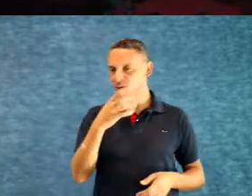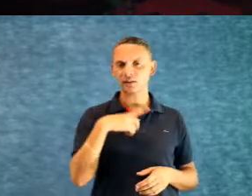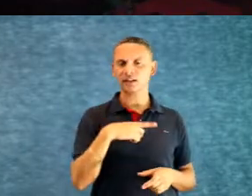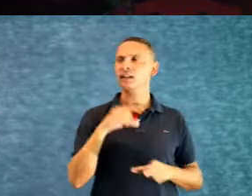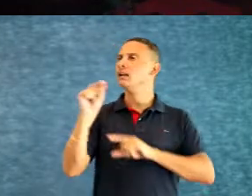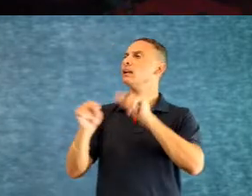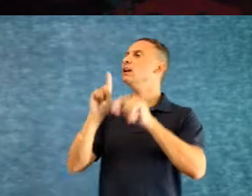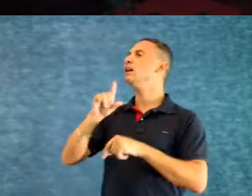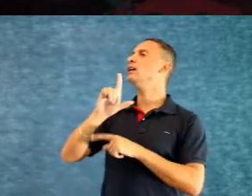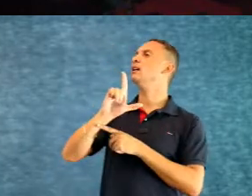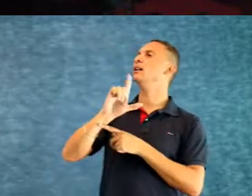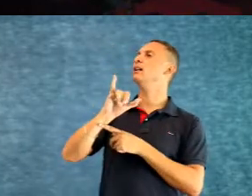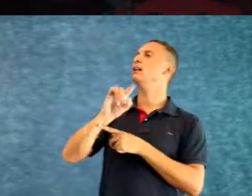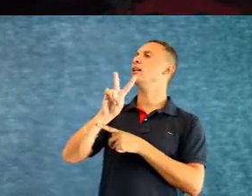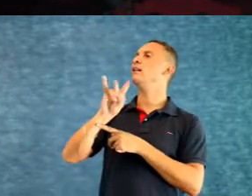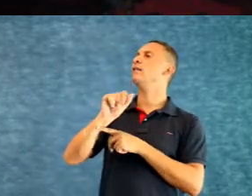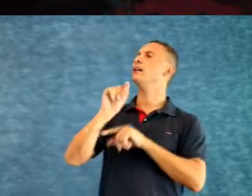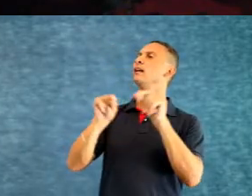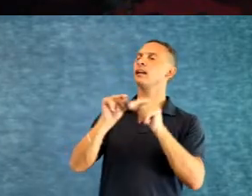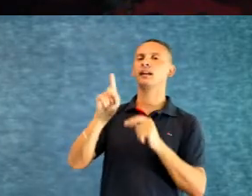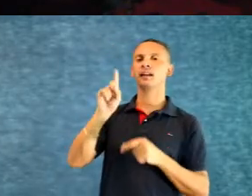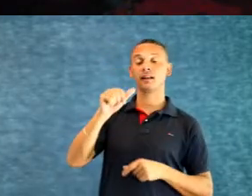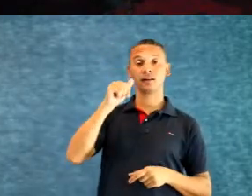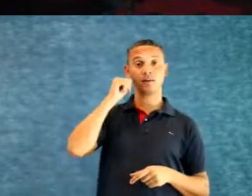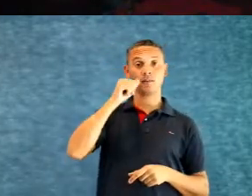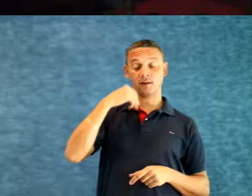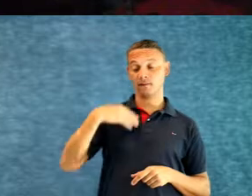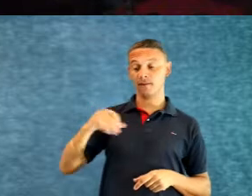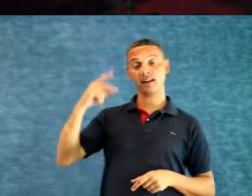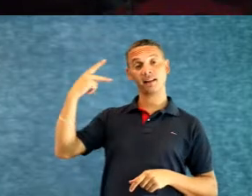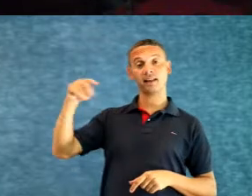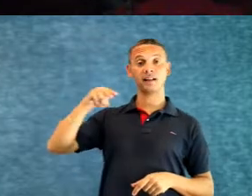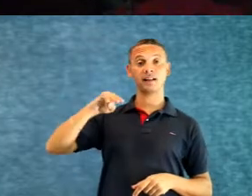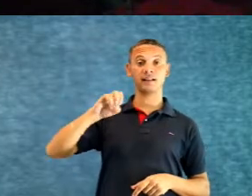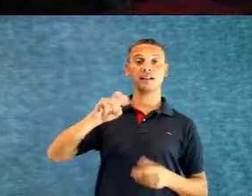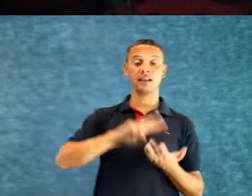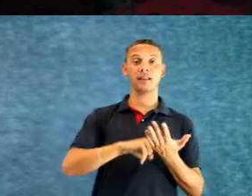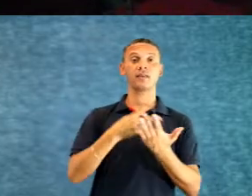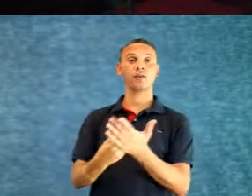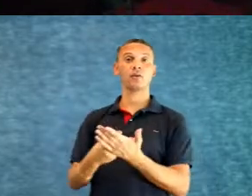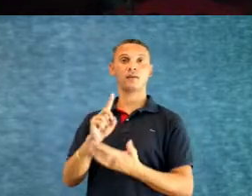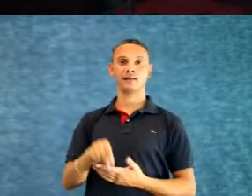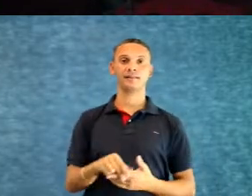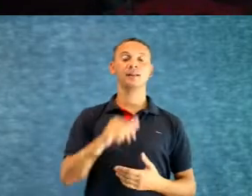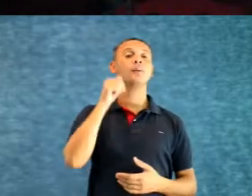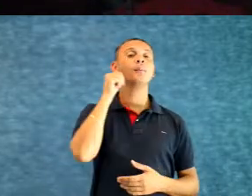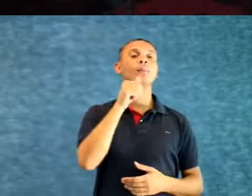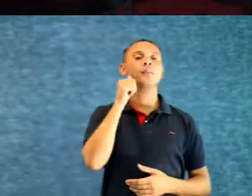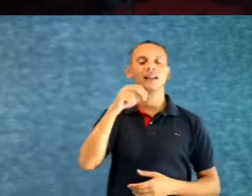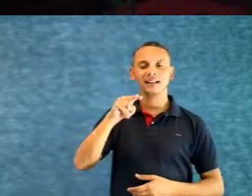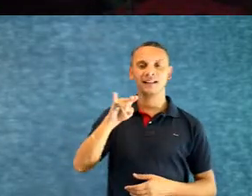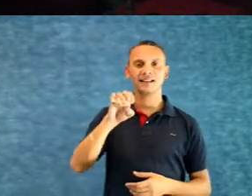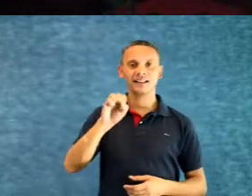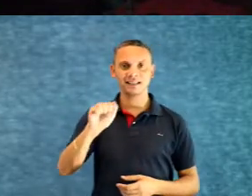Lívia Augusta Gade. O marido ficou viúva com 4 meses de casada. Os filhos não